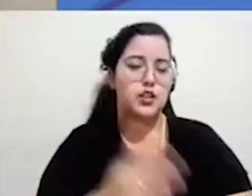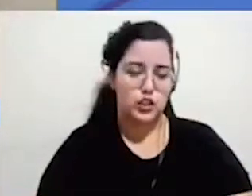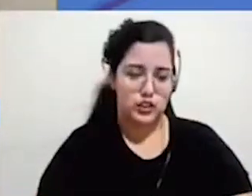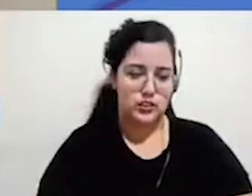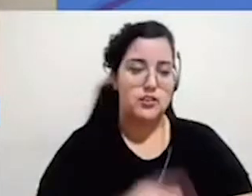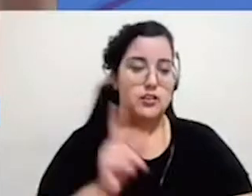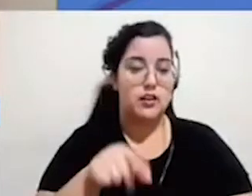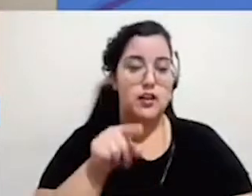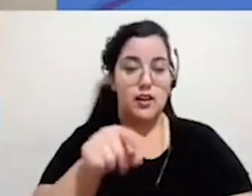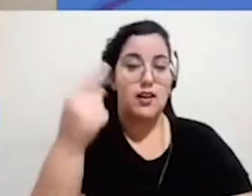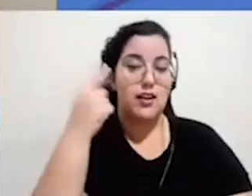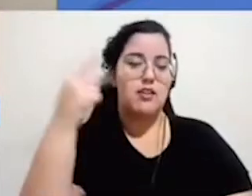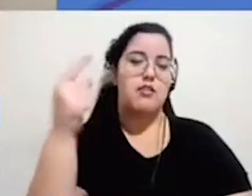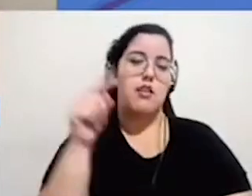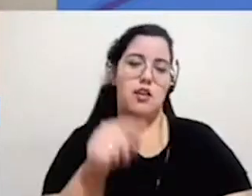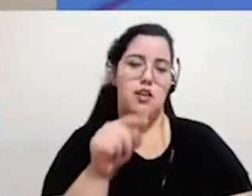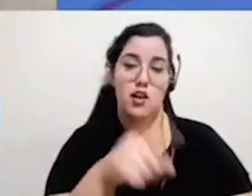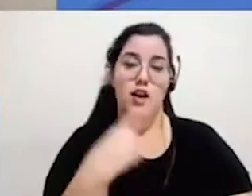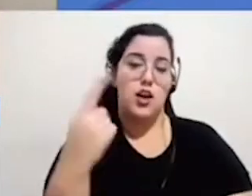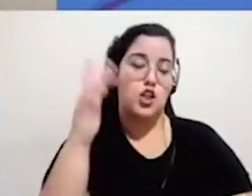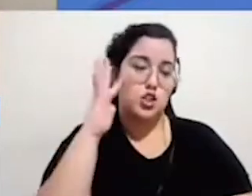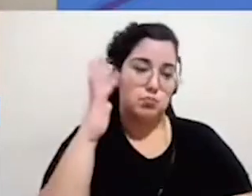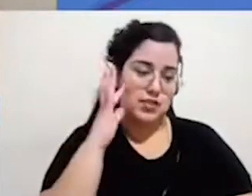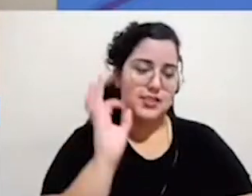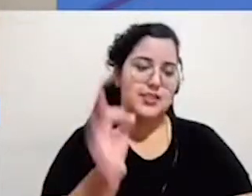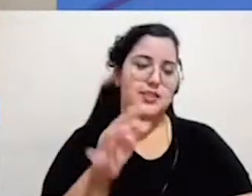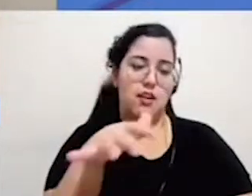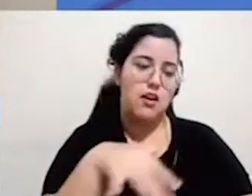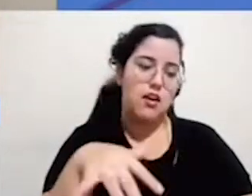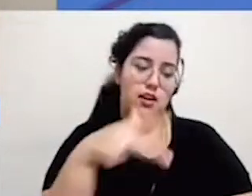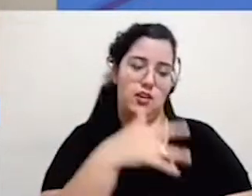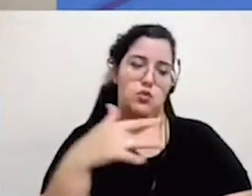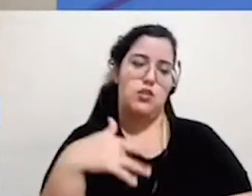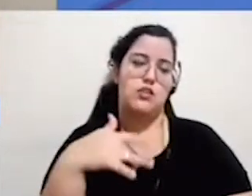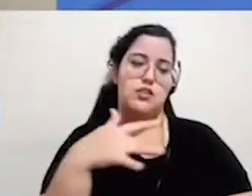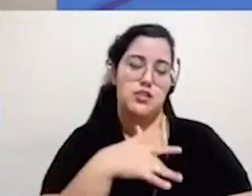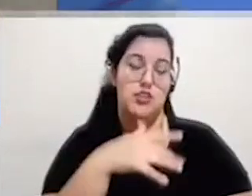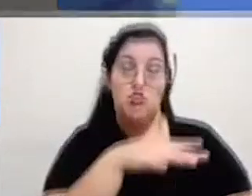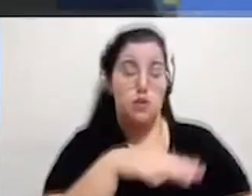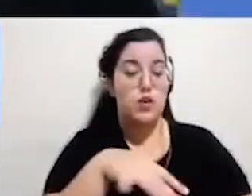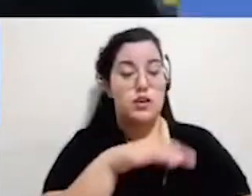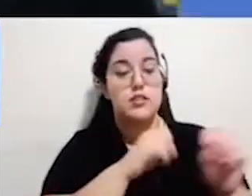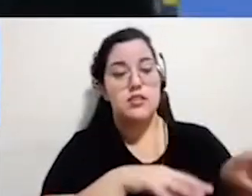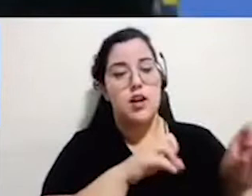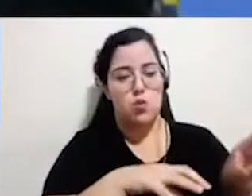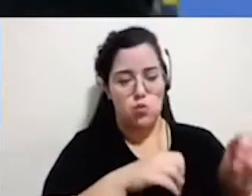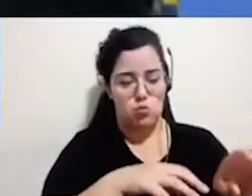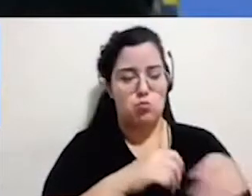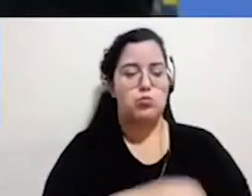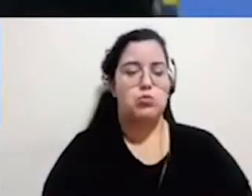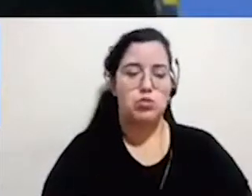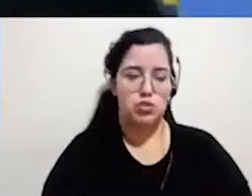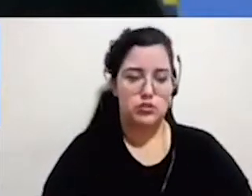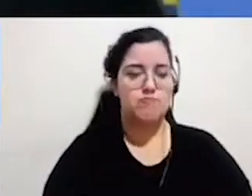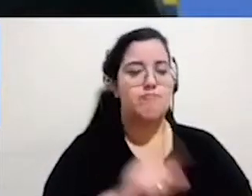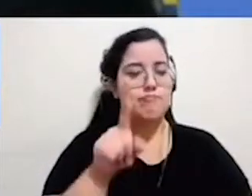ideia do que a gente tem que pensar para a educação. Nessa altura já virou um incêndio maior do que